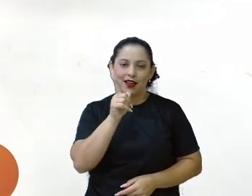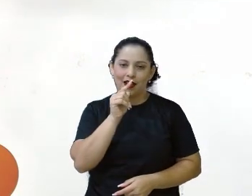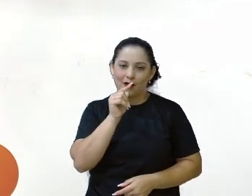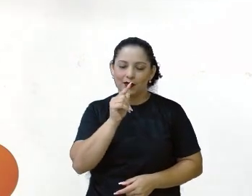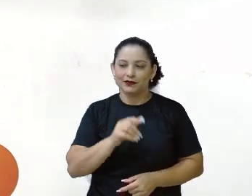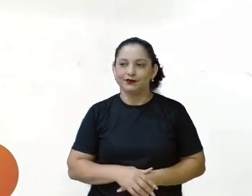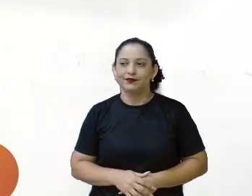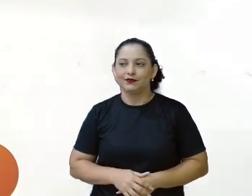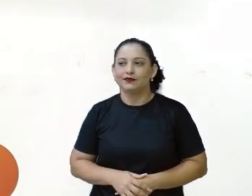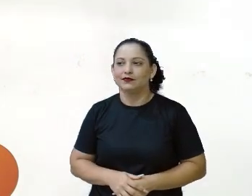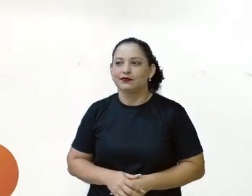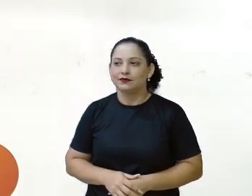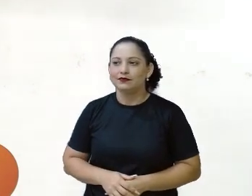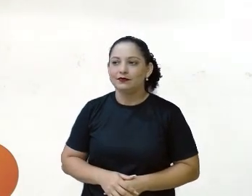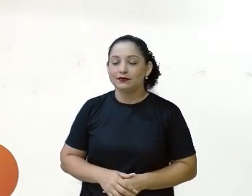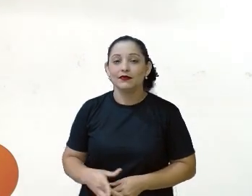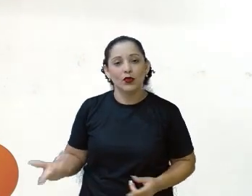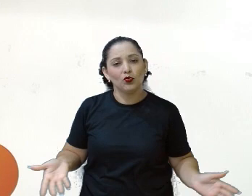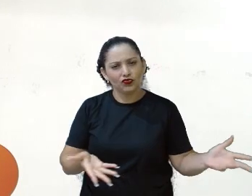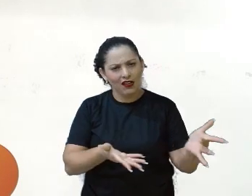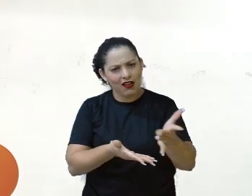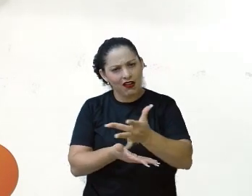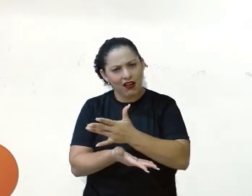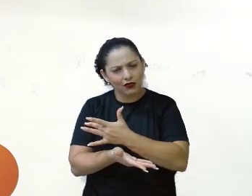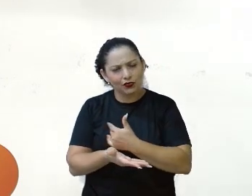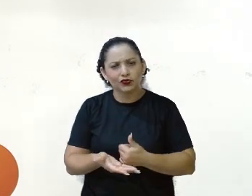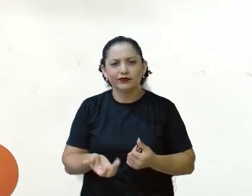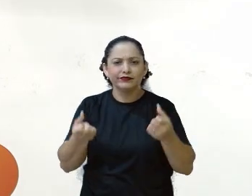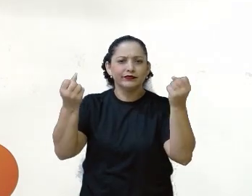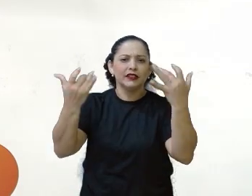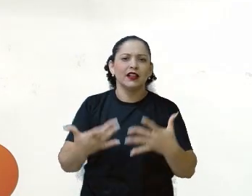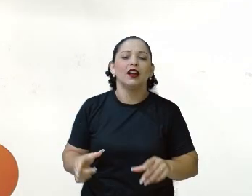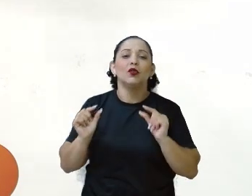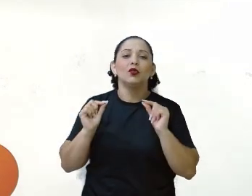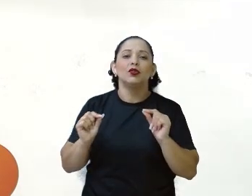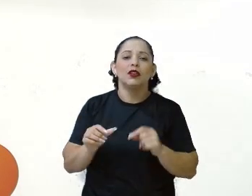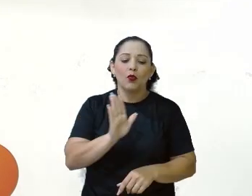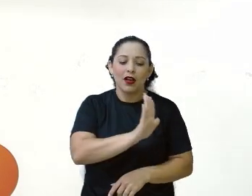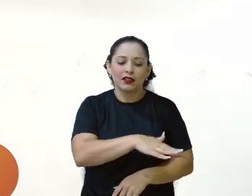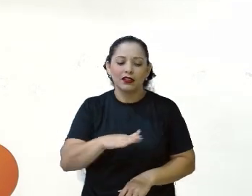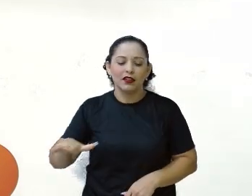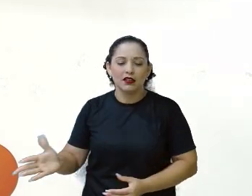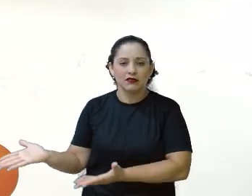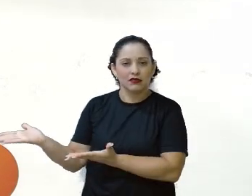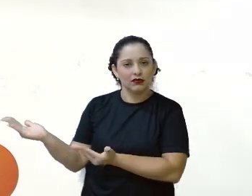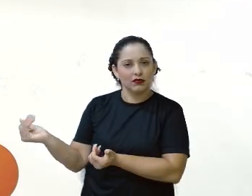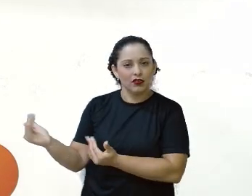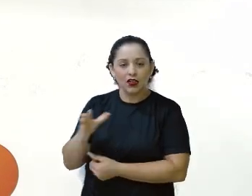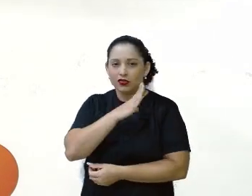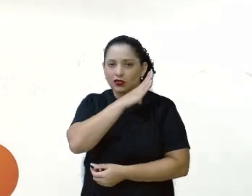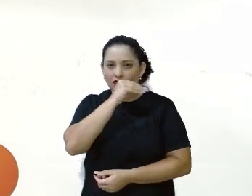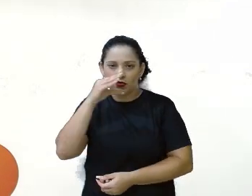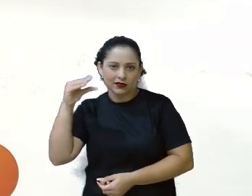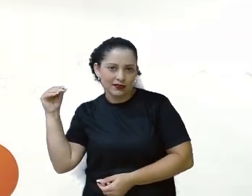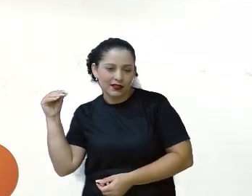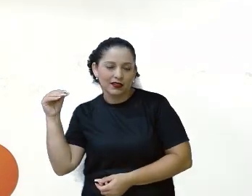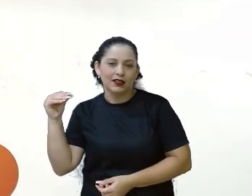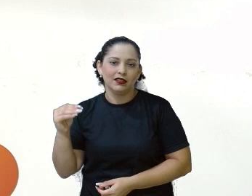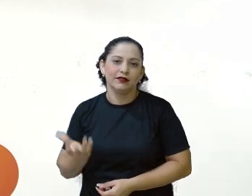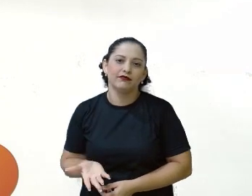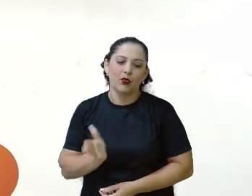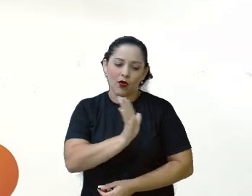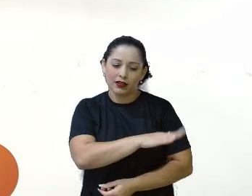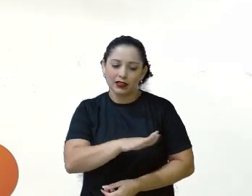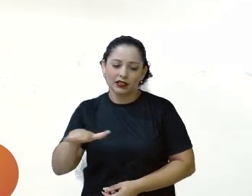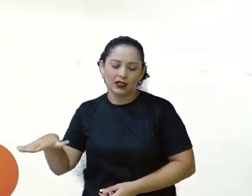Levando-se em consideração aqueles dados, eu posso dizer que uma criança, uma pessoa adolescente, né, ou uma